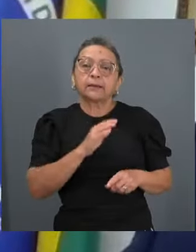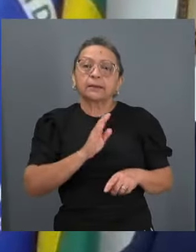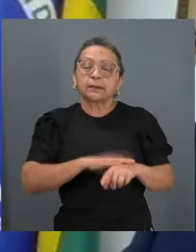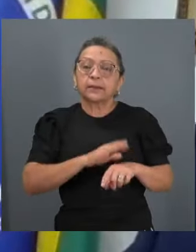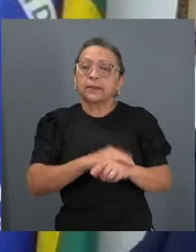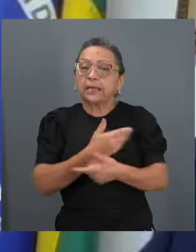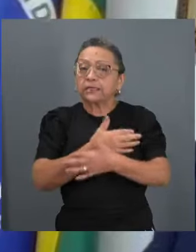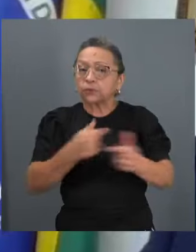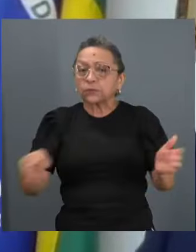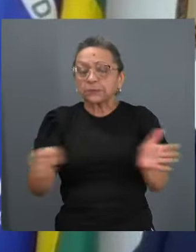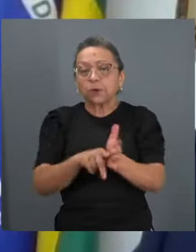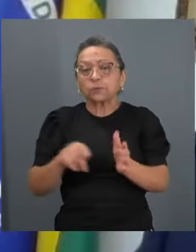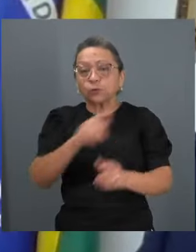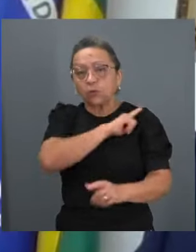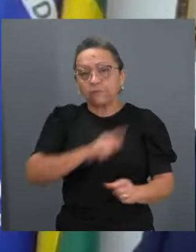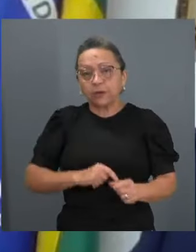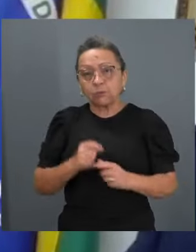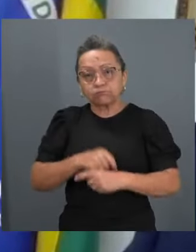em aparelhar.